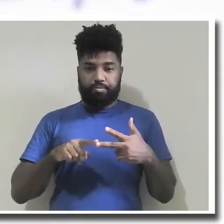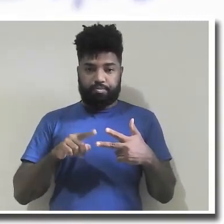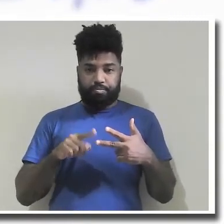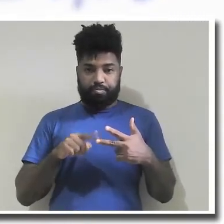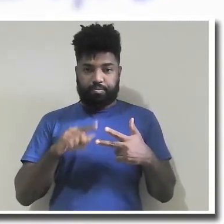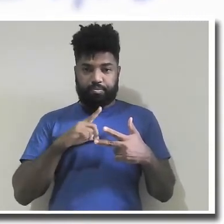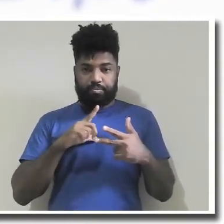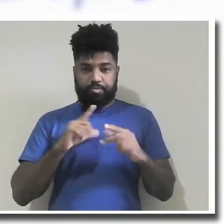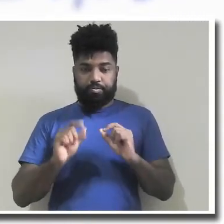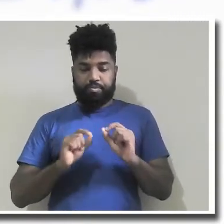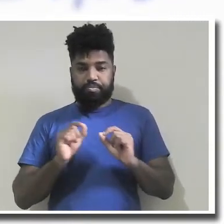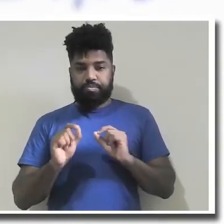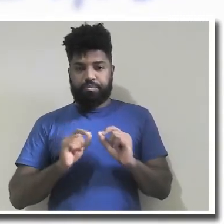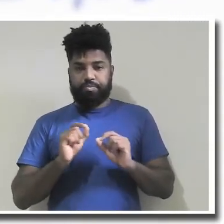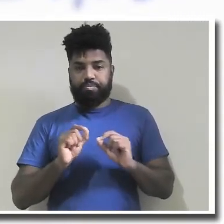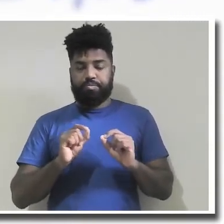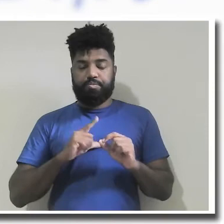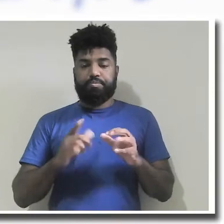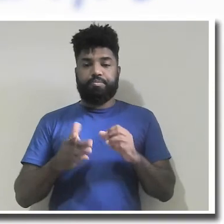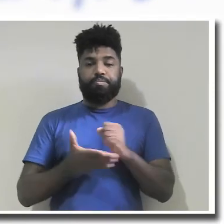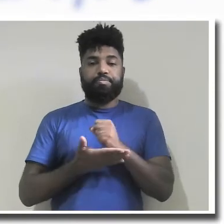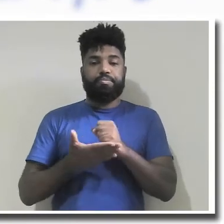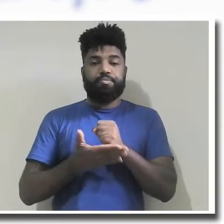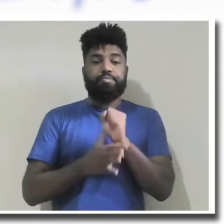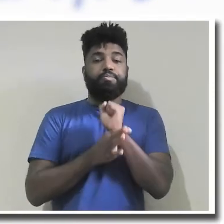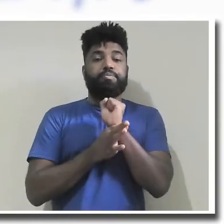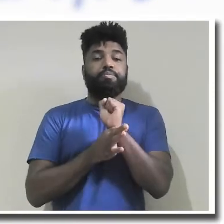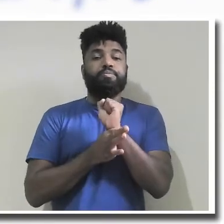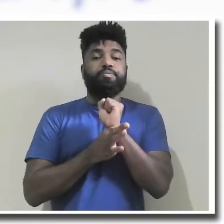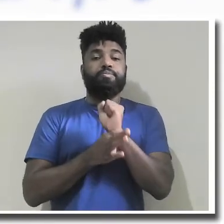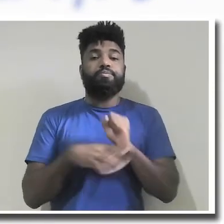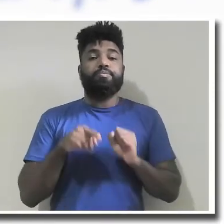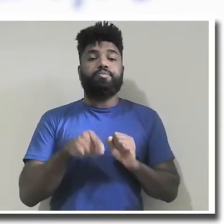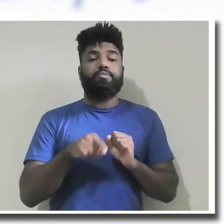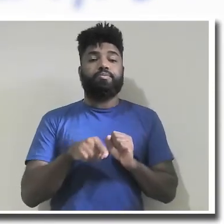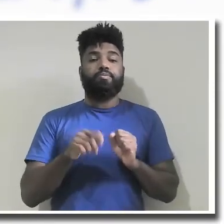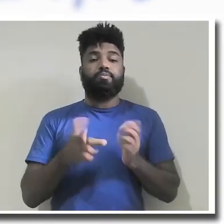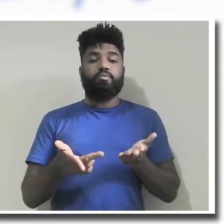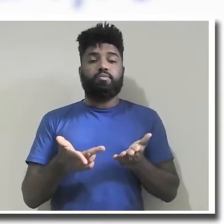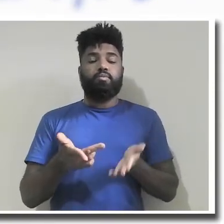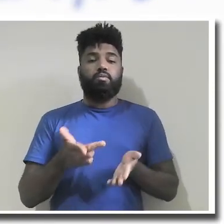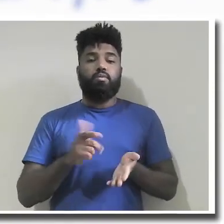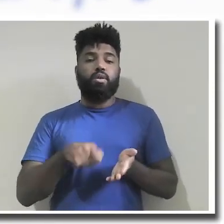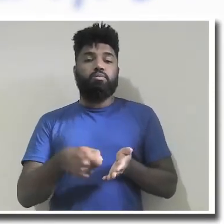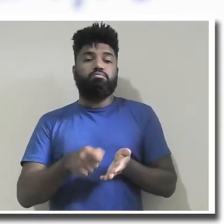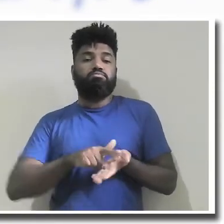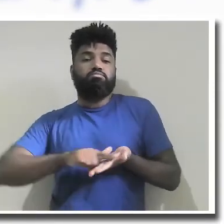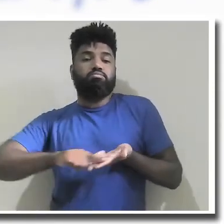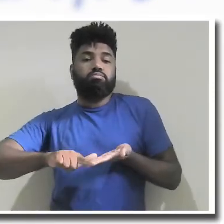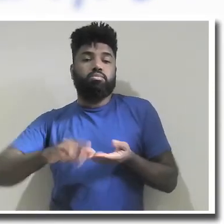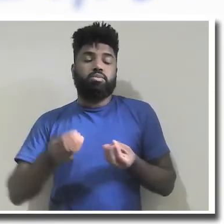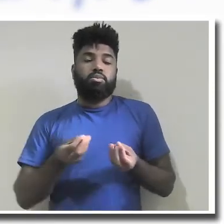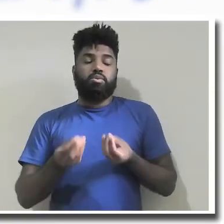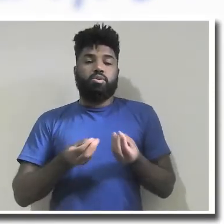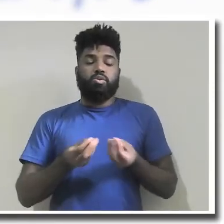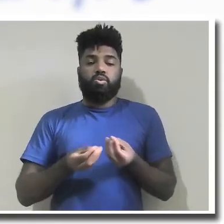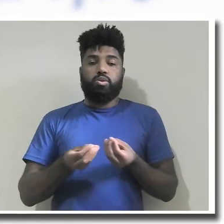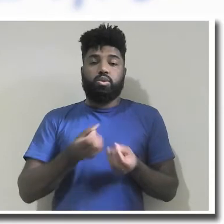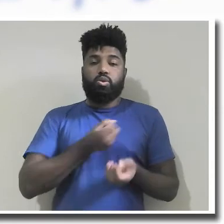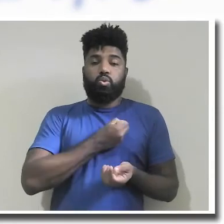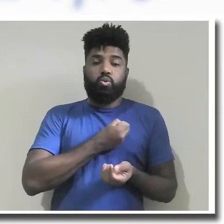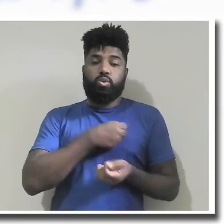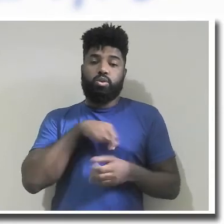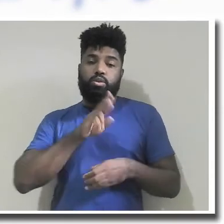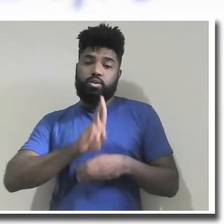temos a garantia da existência de um elemento neutro. Então, como estamos tratando do conjunto dos